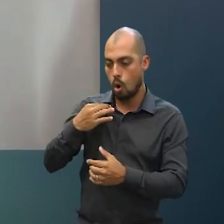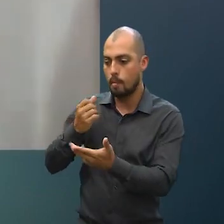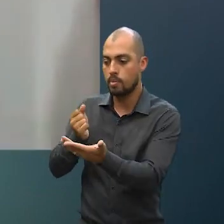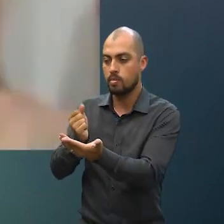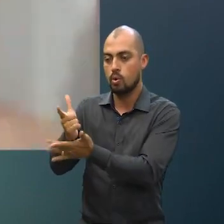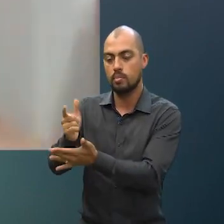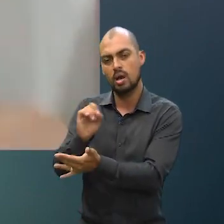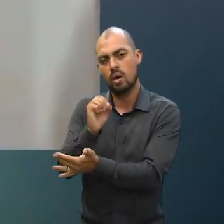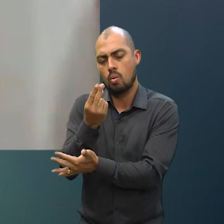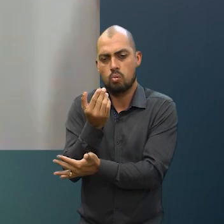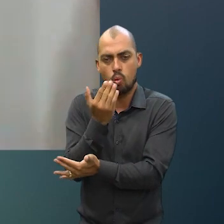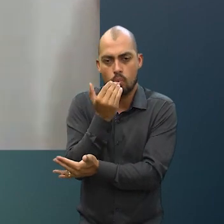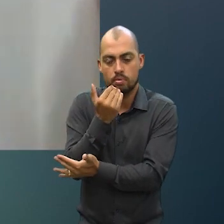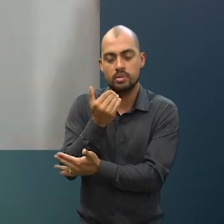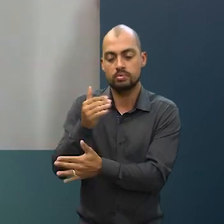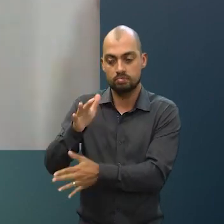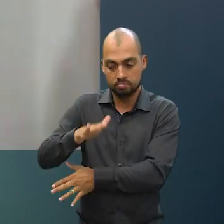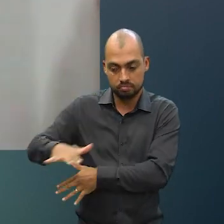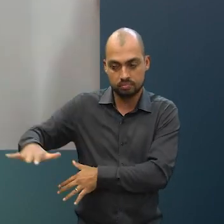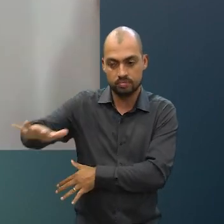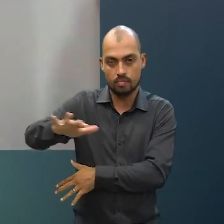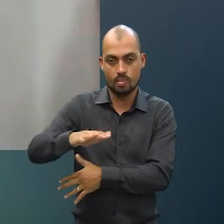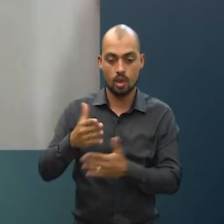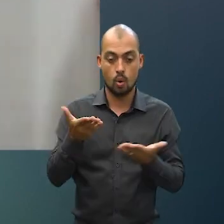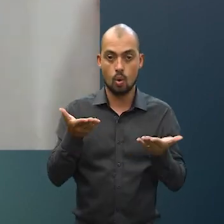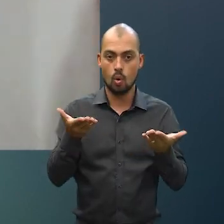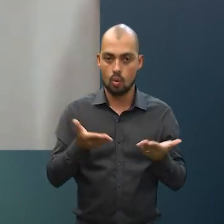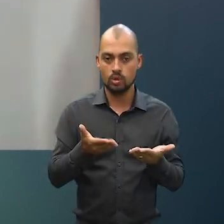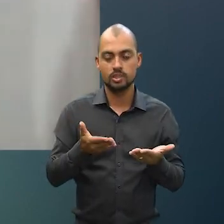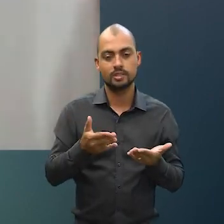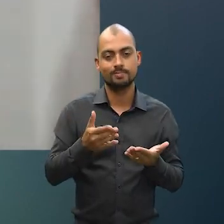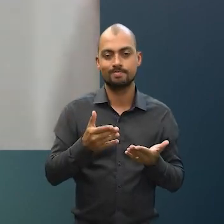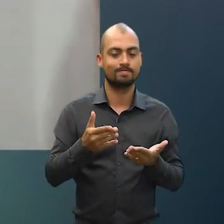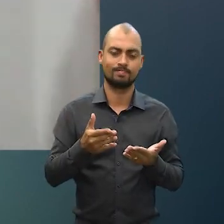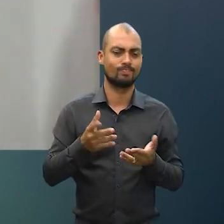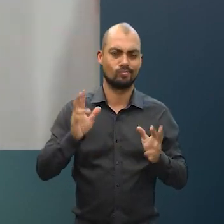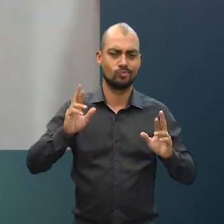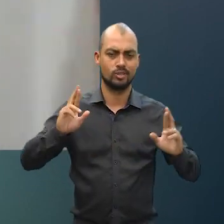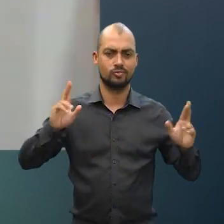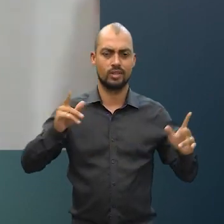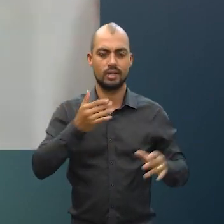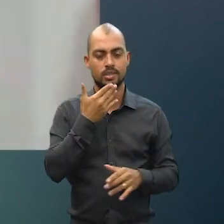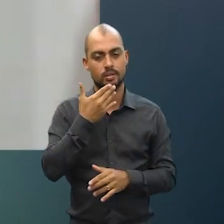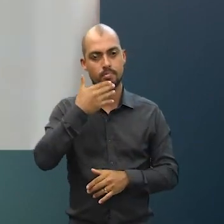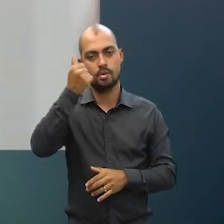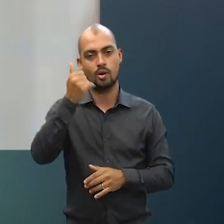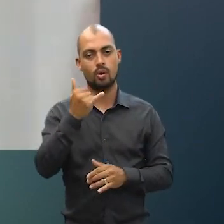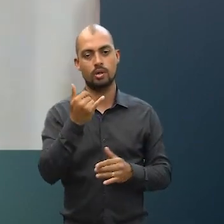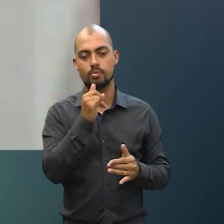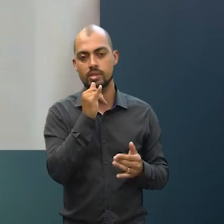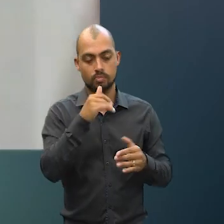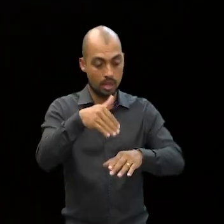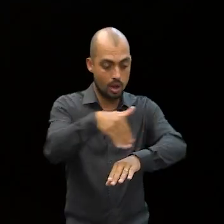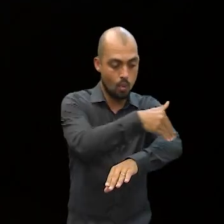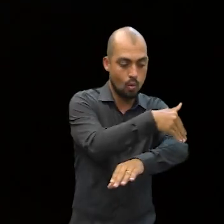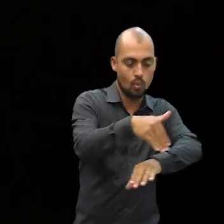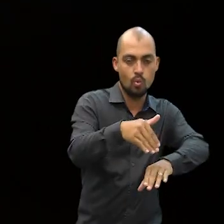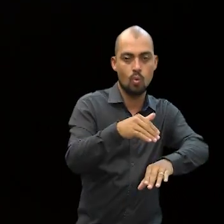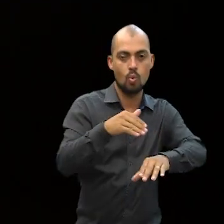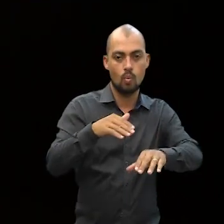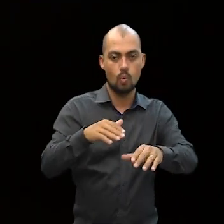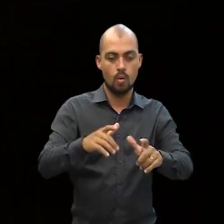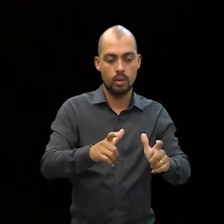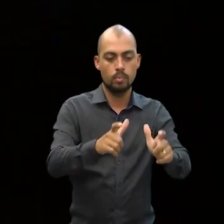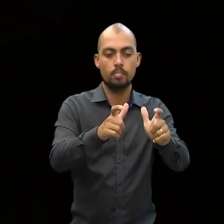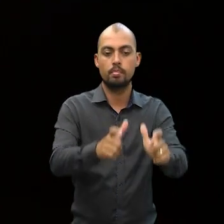coisa, mesmo um serviço, hoje você vê muitas pessoas preferindo consumir da rua, do bairro,